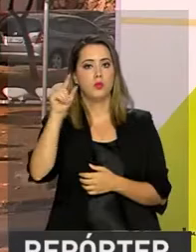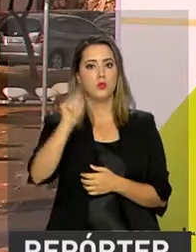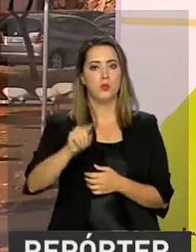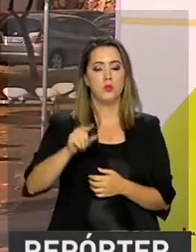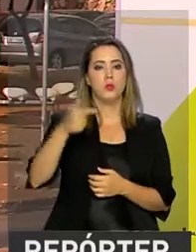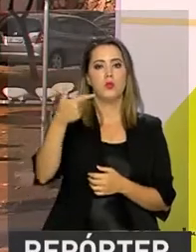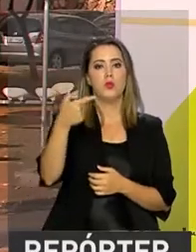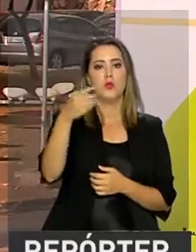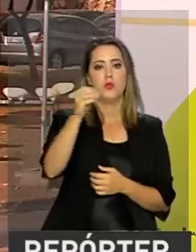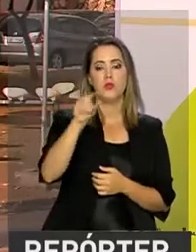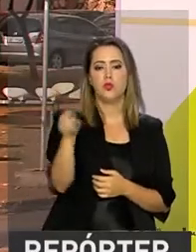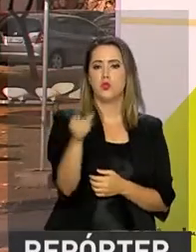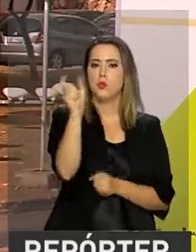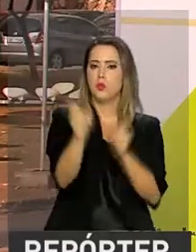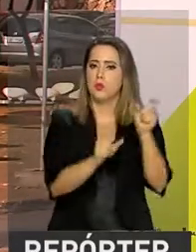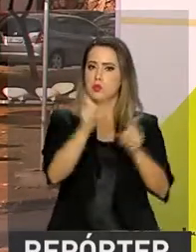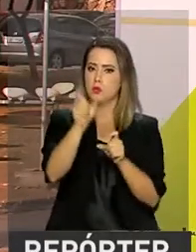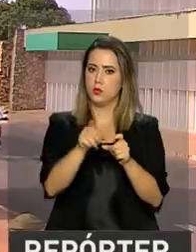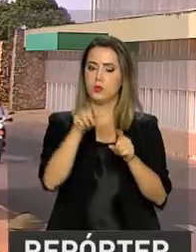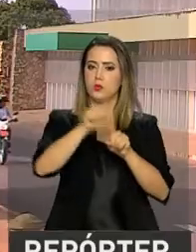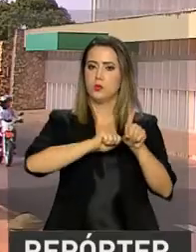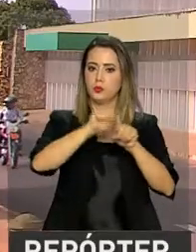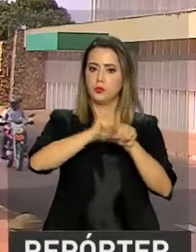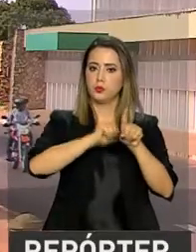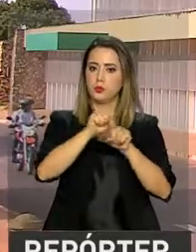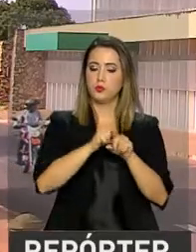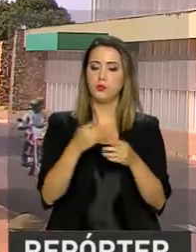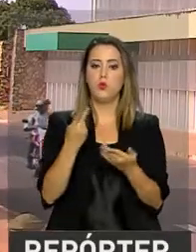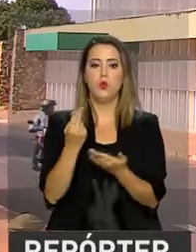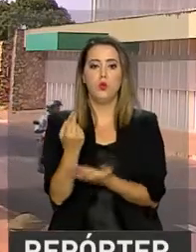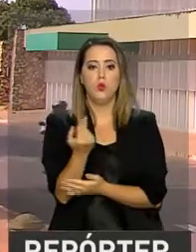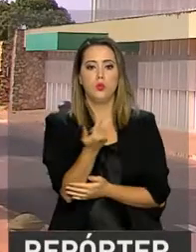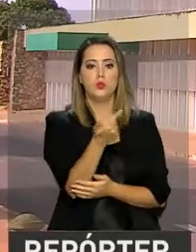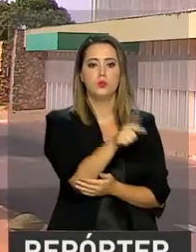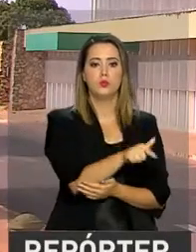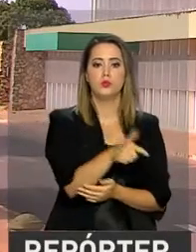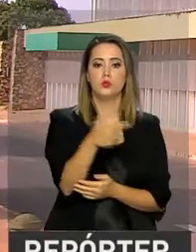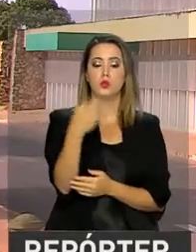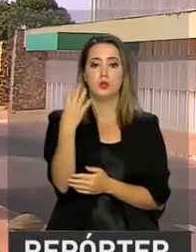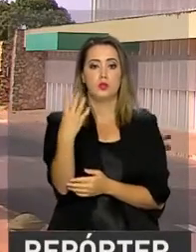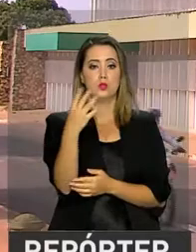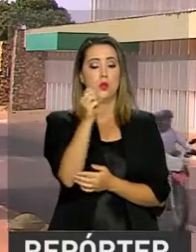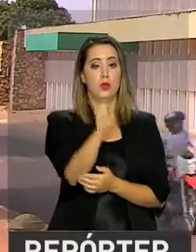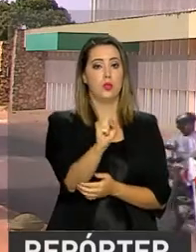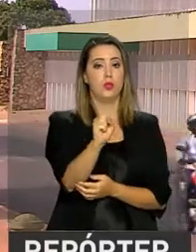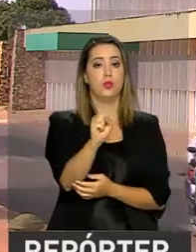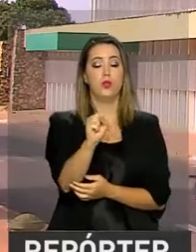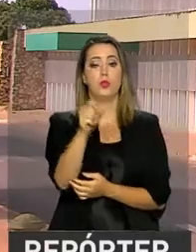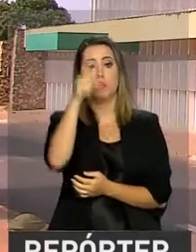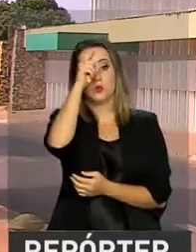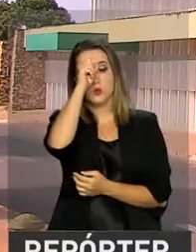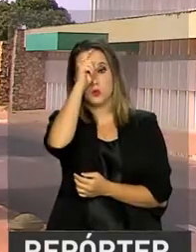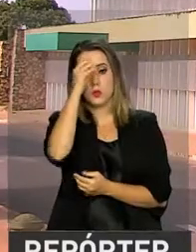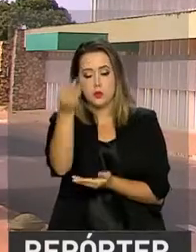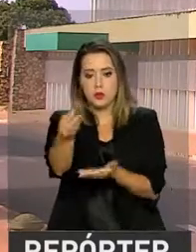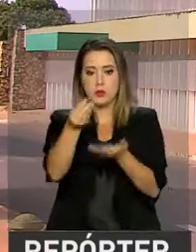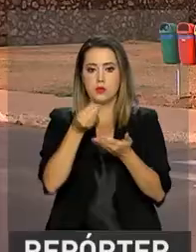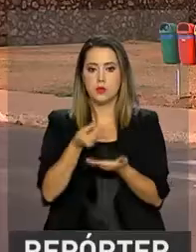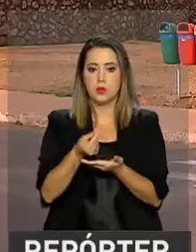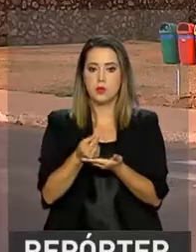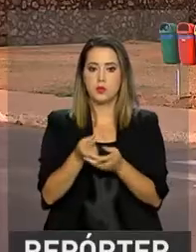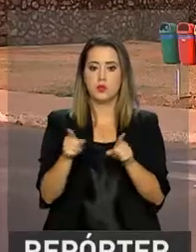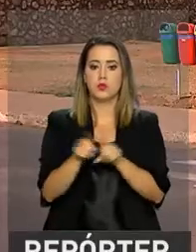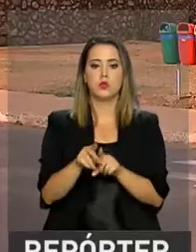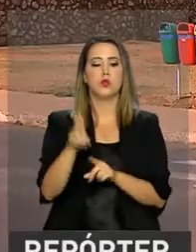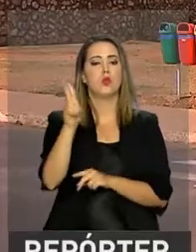de 20 mil pessoas são atendidas por mês. Assim como outros dos 48 hospitais que receberam os recursos,